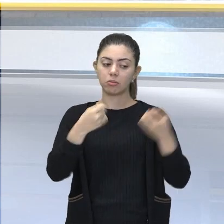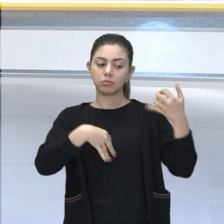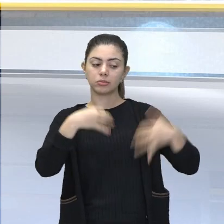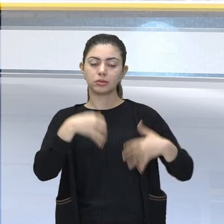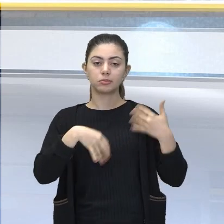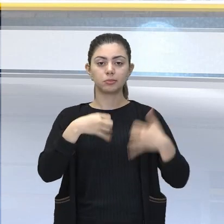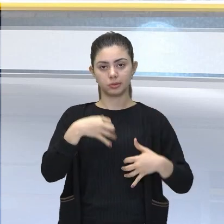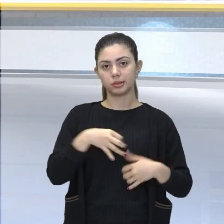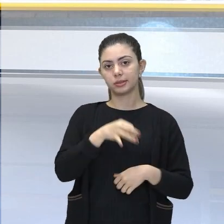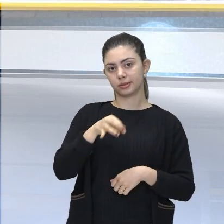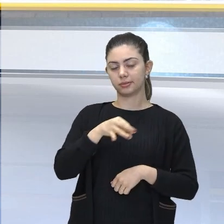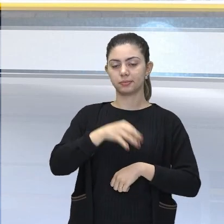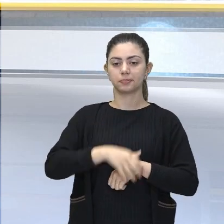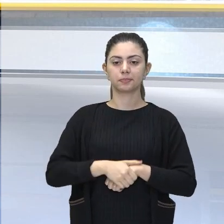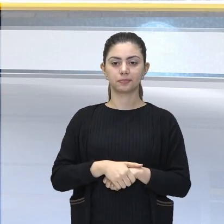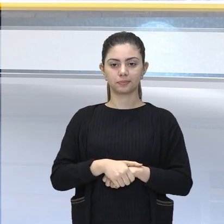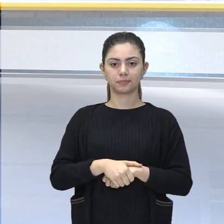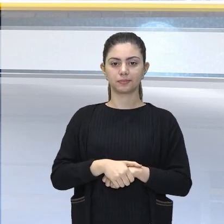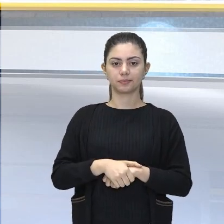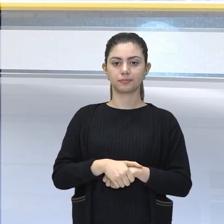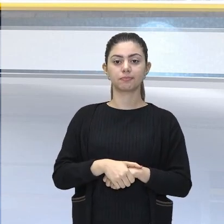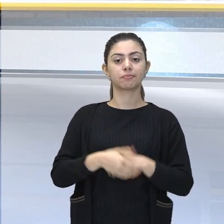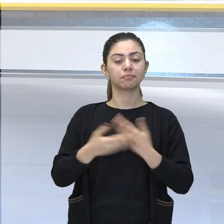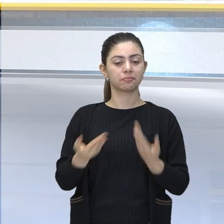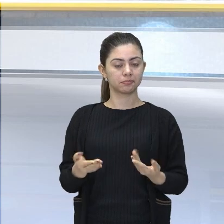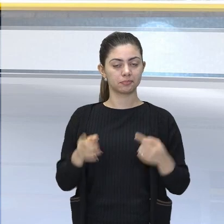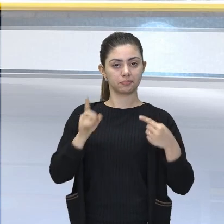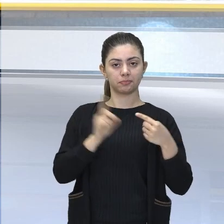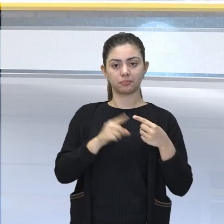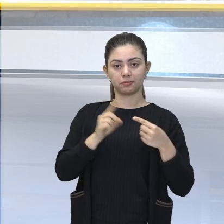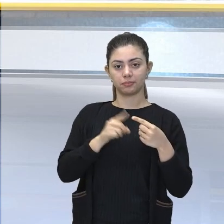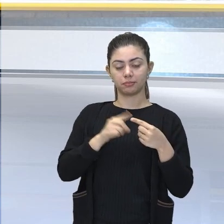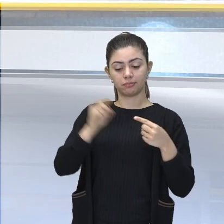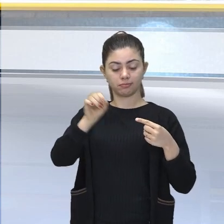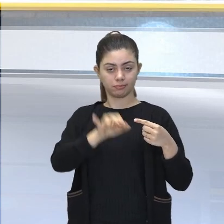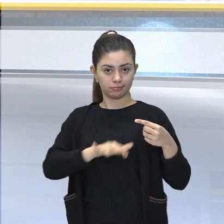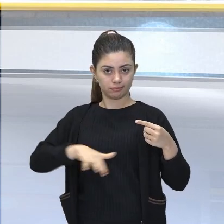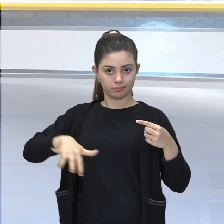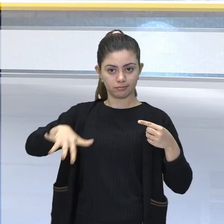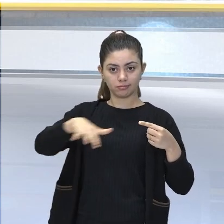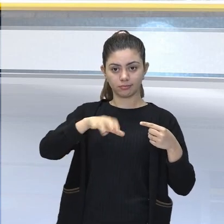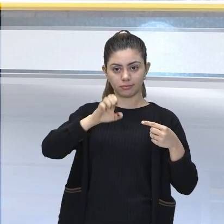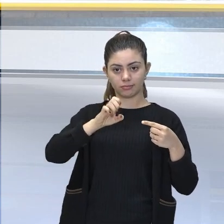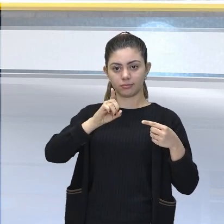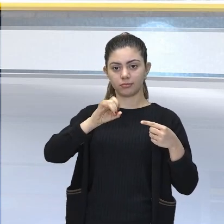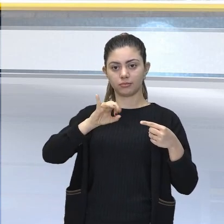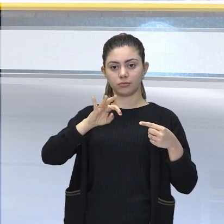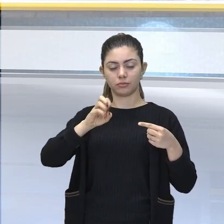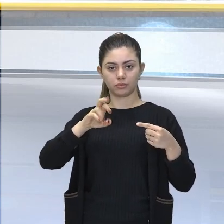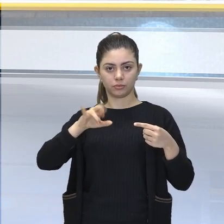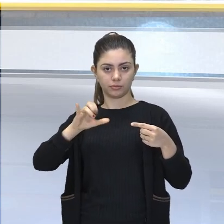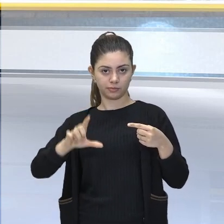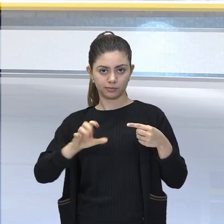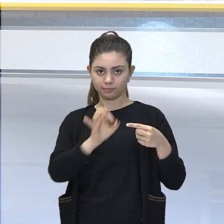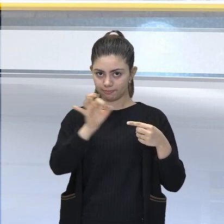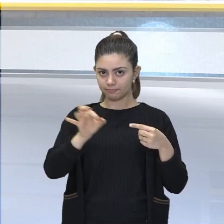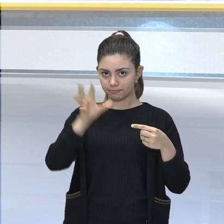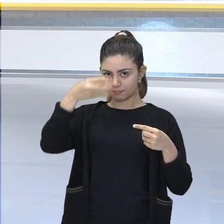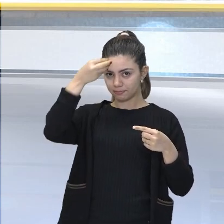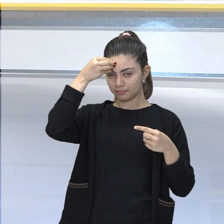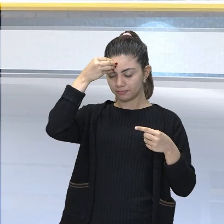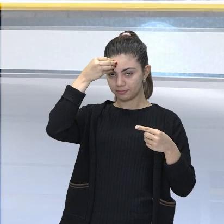fato ou tal acontecimento. Então, o nome desta seção, desta parte do jornal, se chama